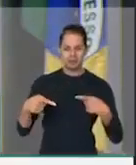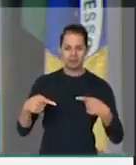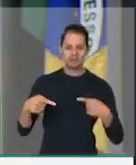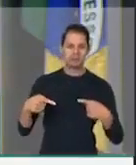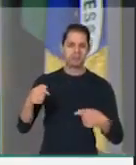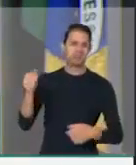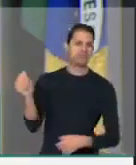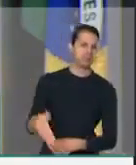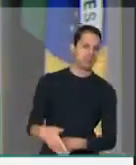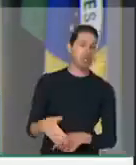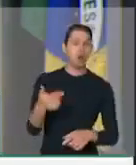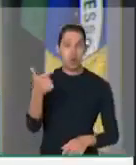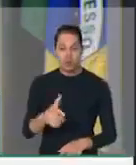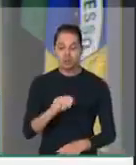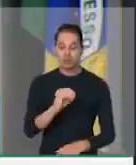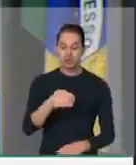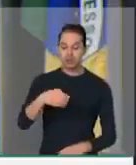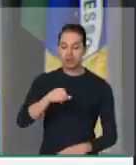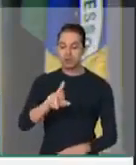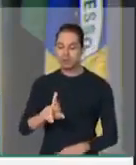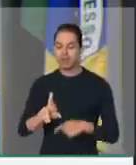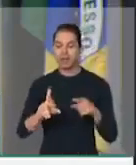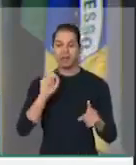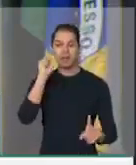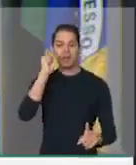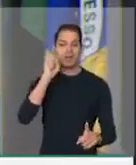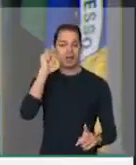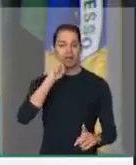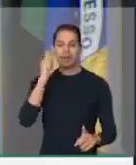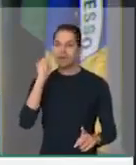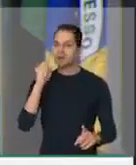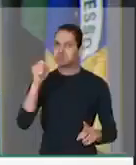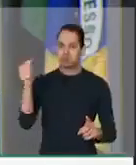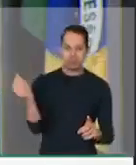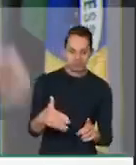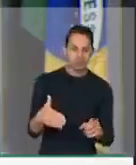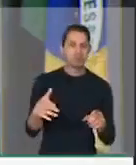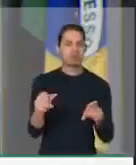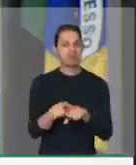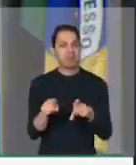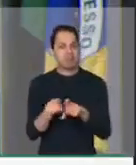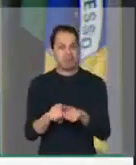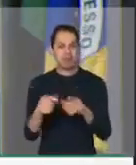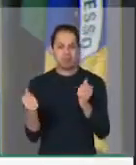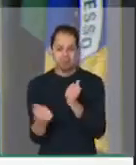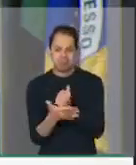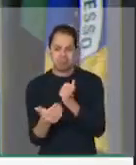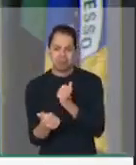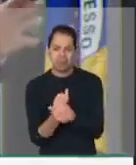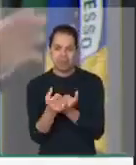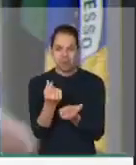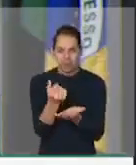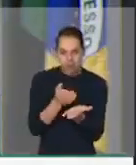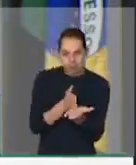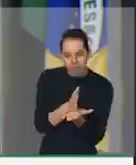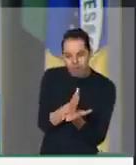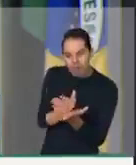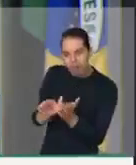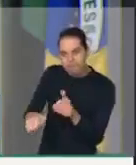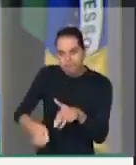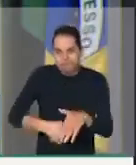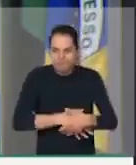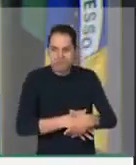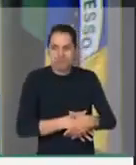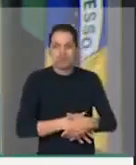o Omar Aziz que pode ser mais um mar de lama da corrupção investigado por desvios da saúde